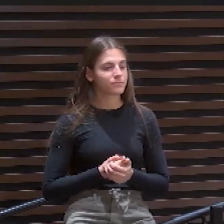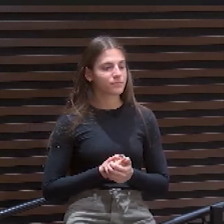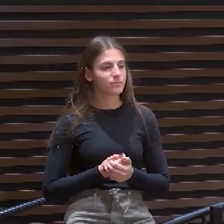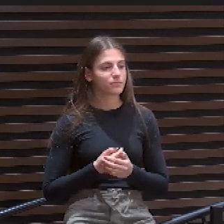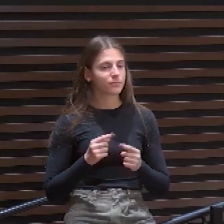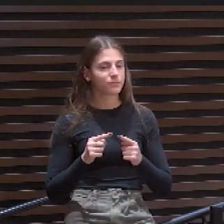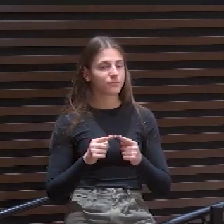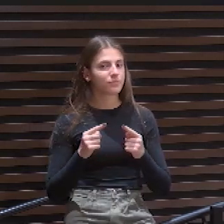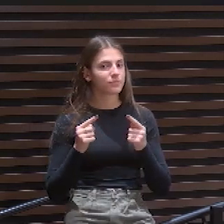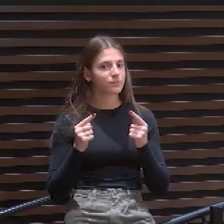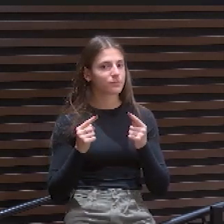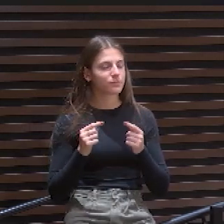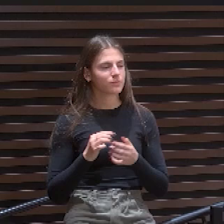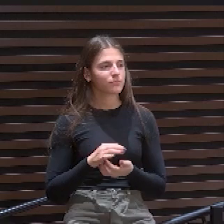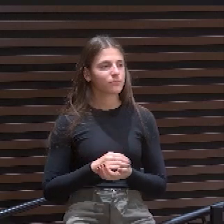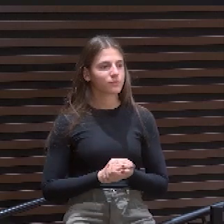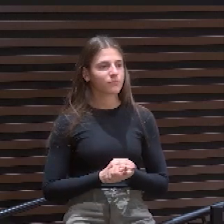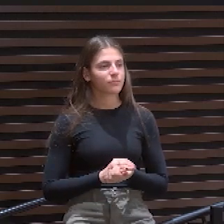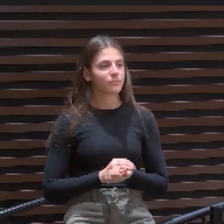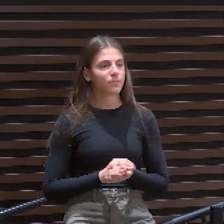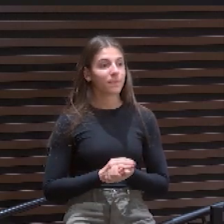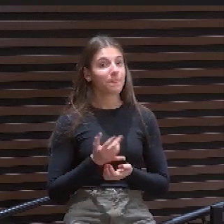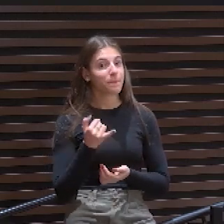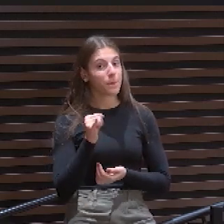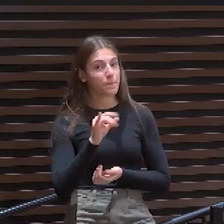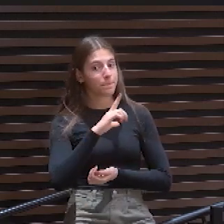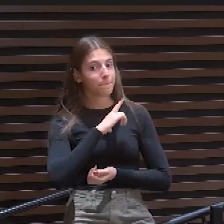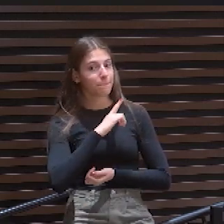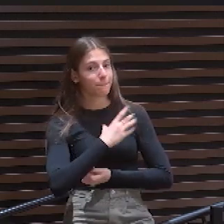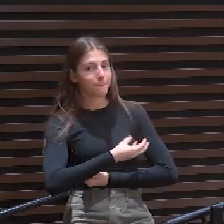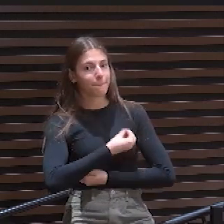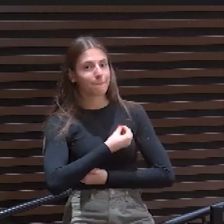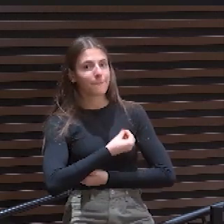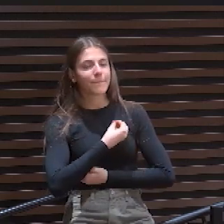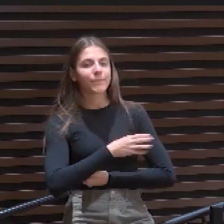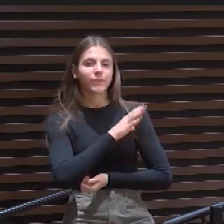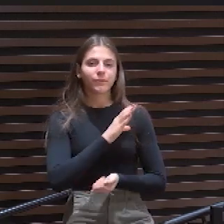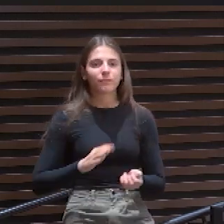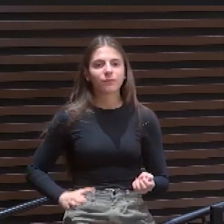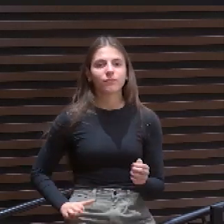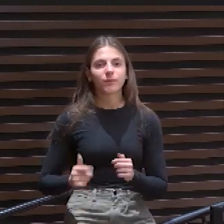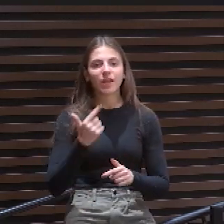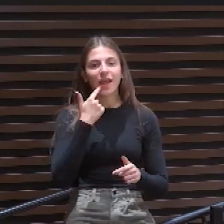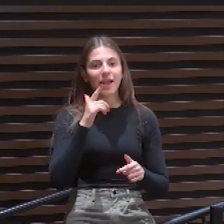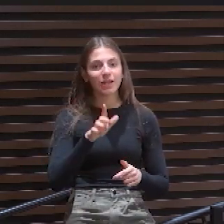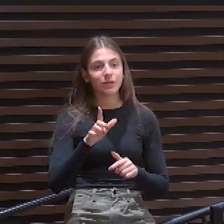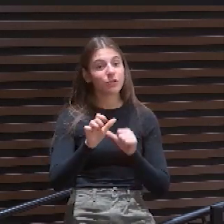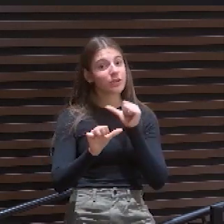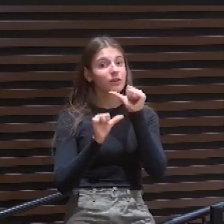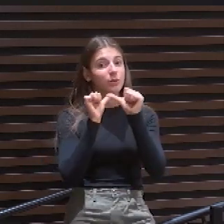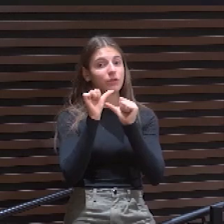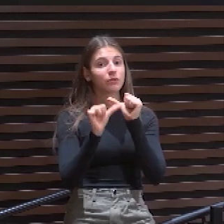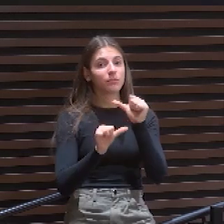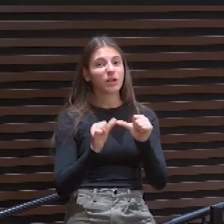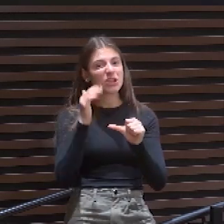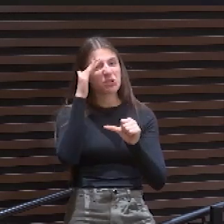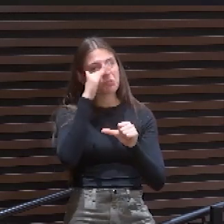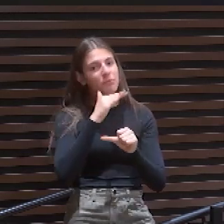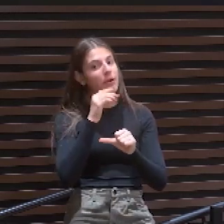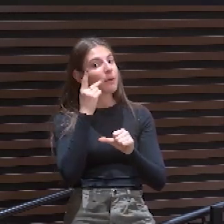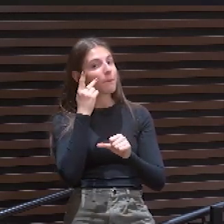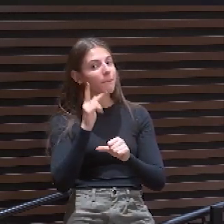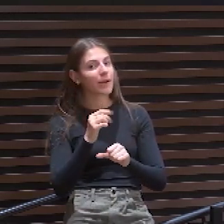que um reparo, com a vida de Cristo, a língua também é convertida do mal dizer ao bem